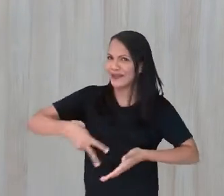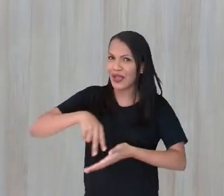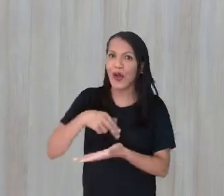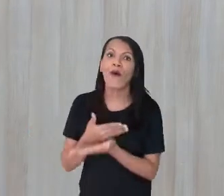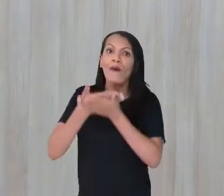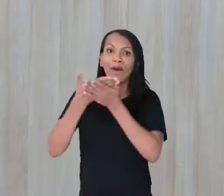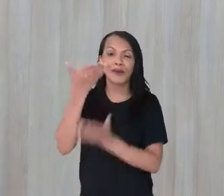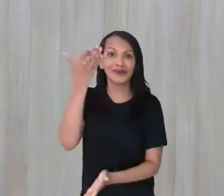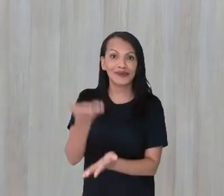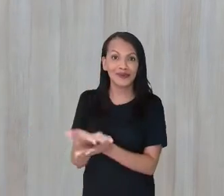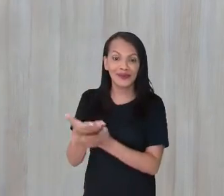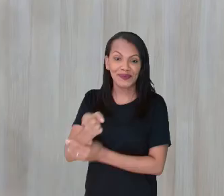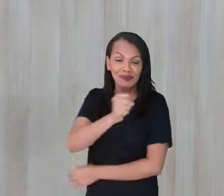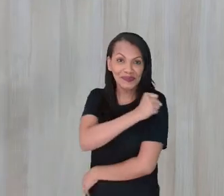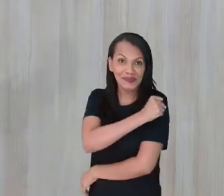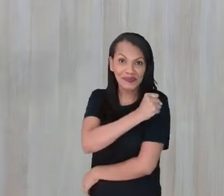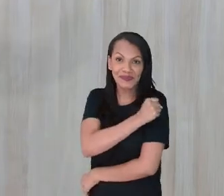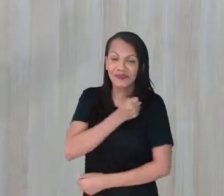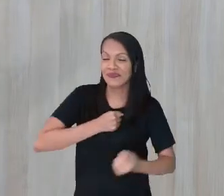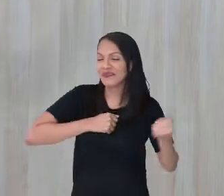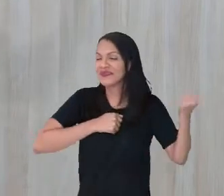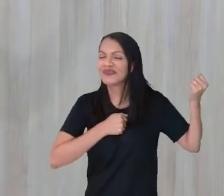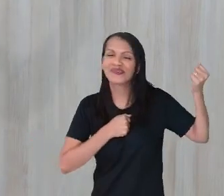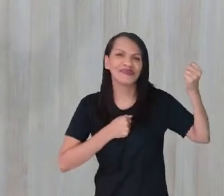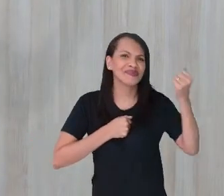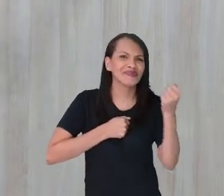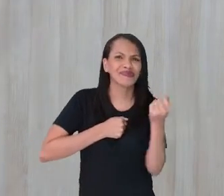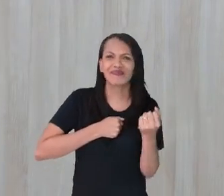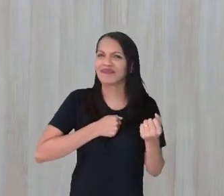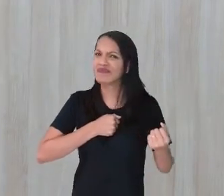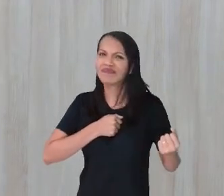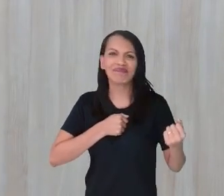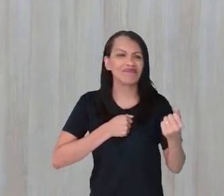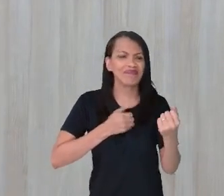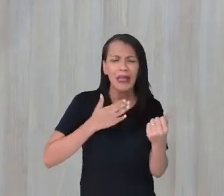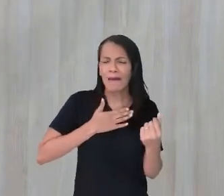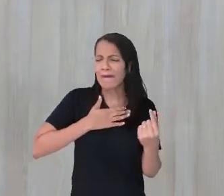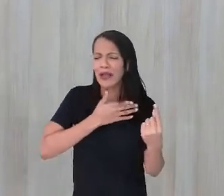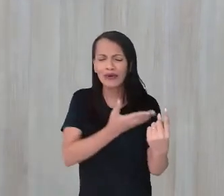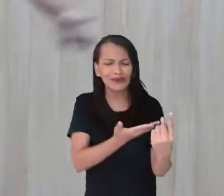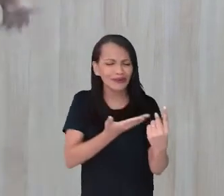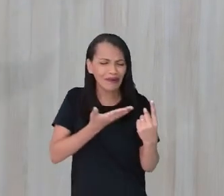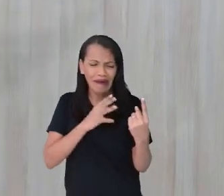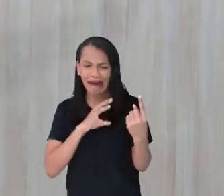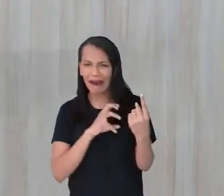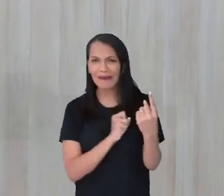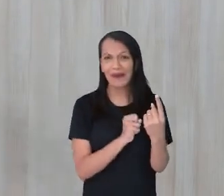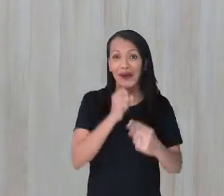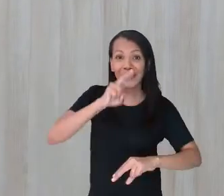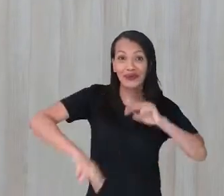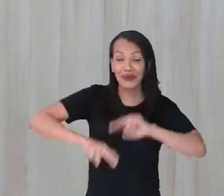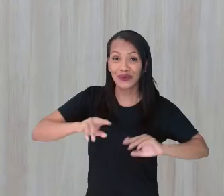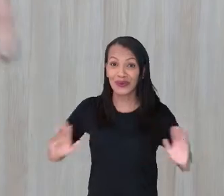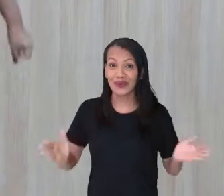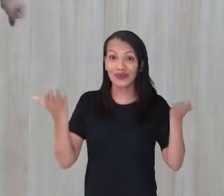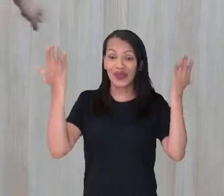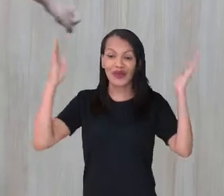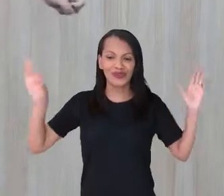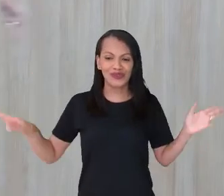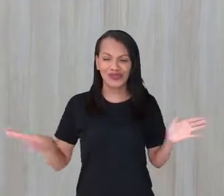começar a aula do 8º ano aqui, ó. Meu baião, eita coisa boa, São João tá chegando,